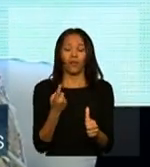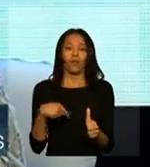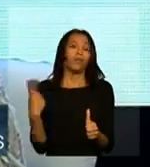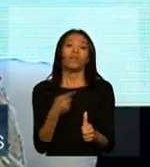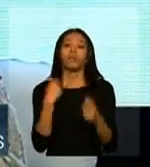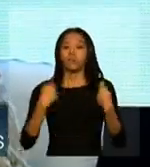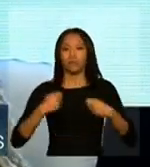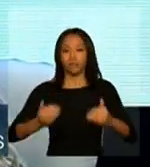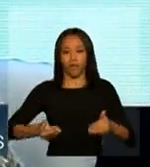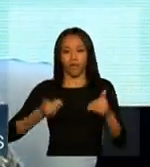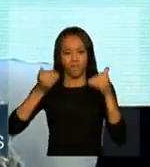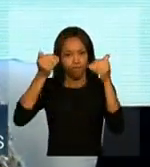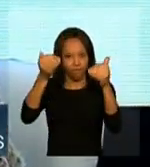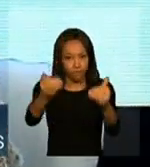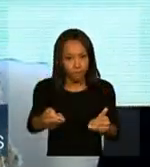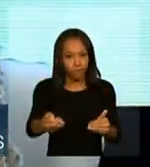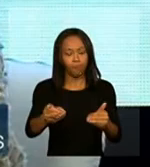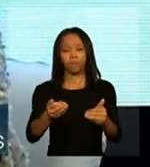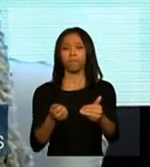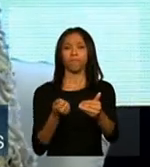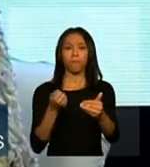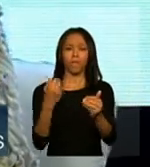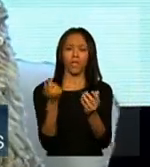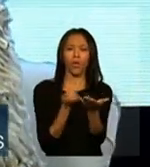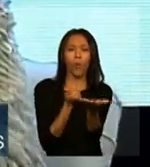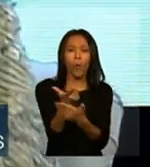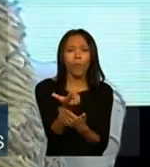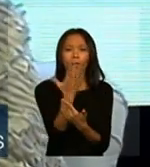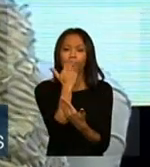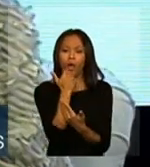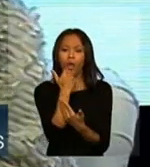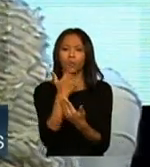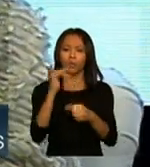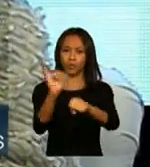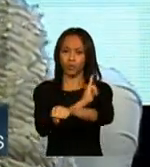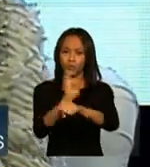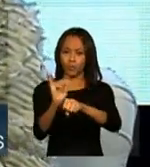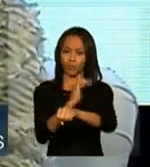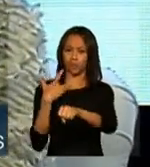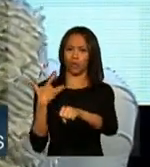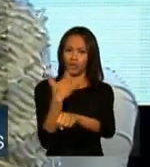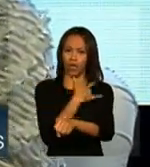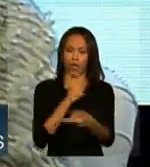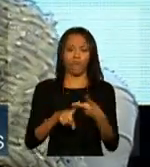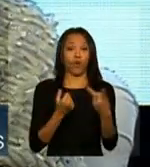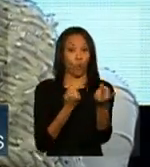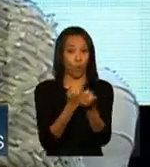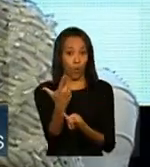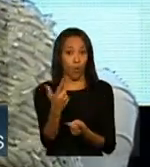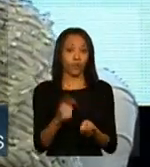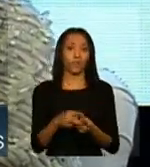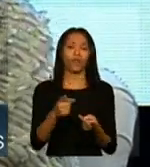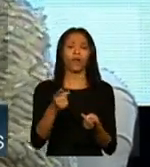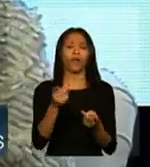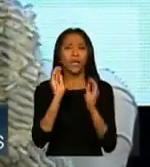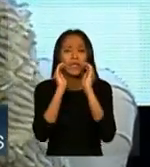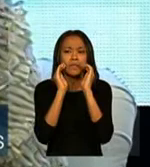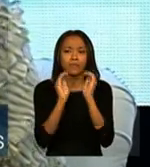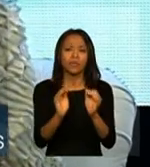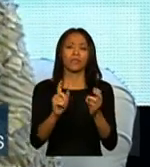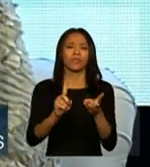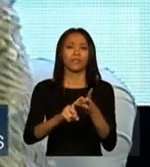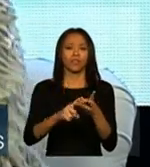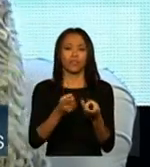na agenda de compra de alimentos saudáveis, de compra de orgânicos, de compra da sociobiodiversidade, de